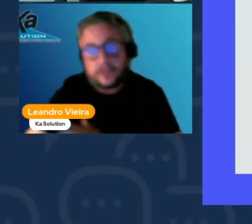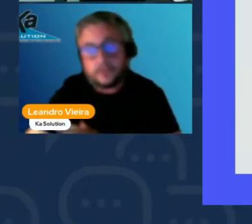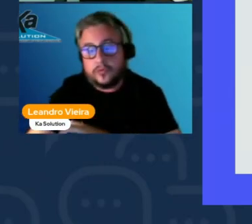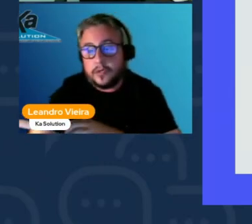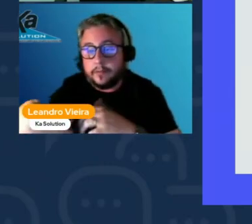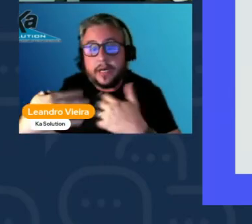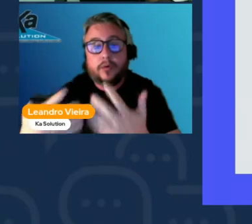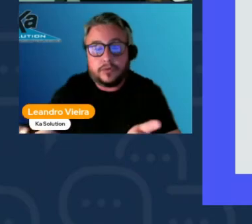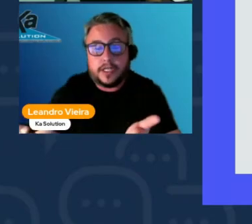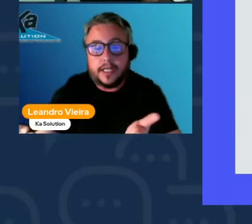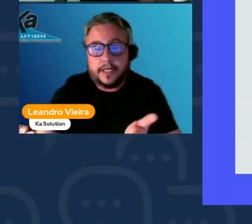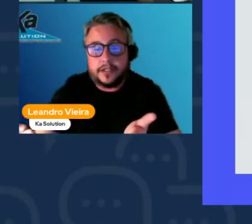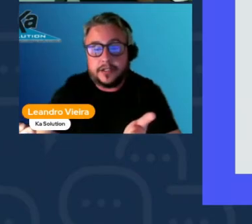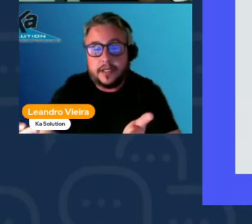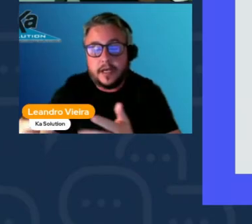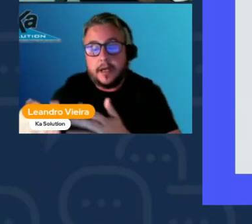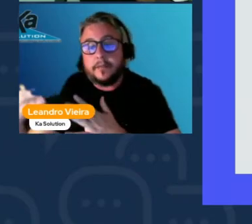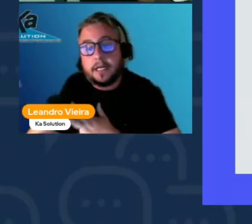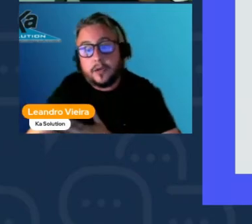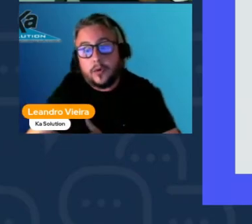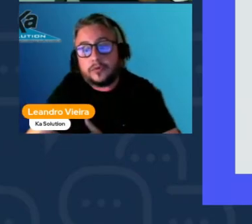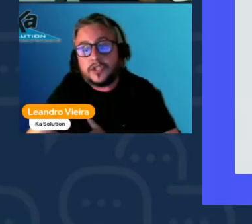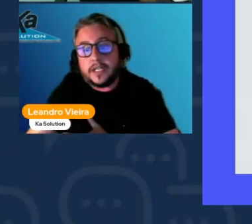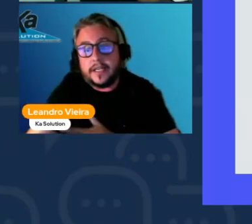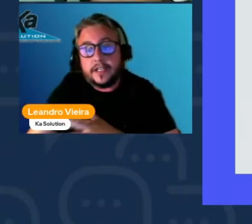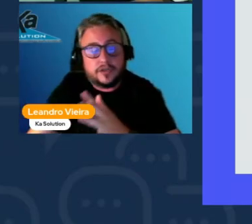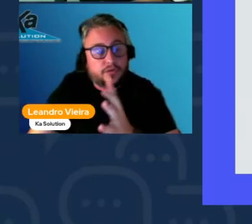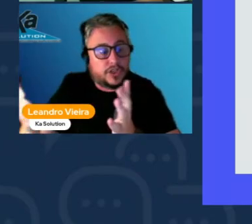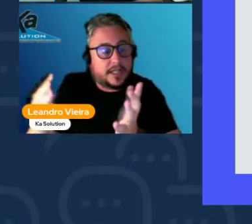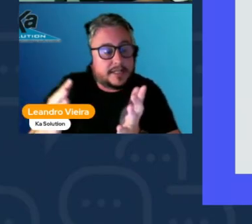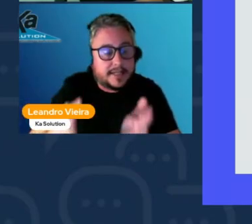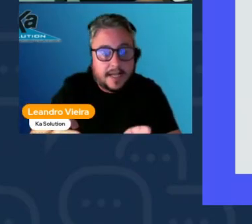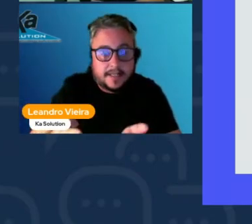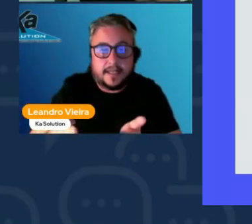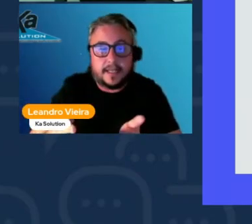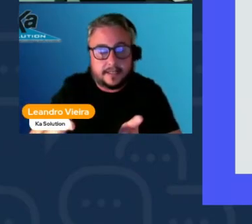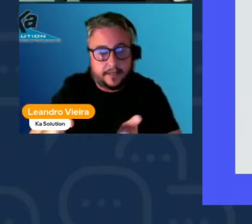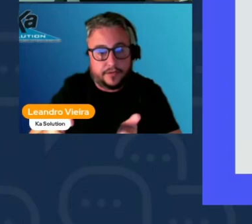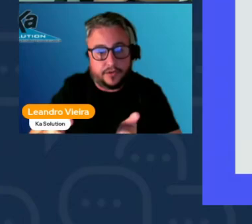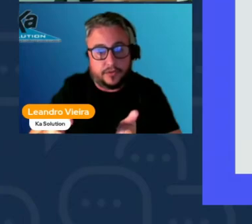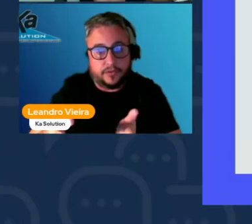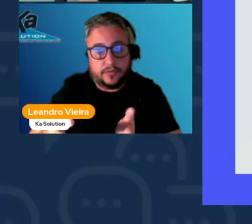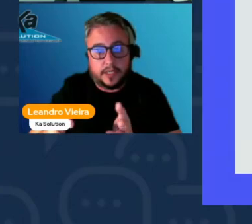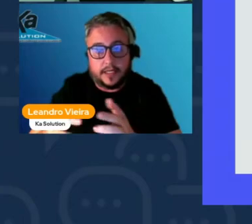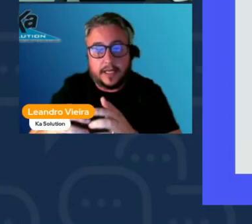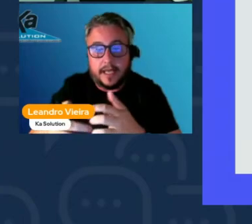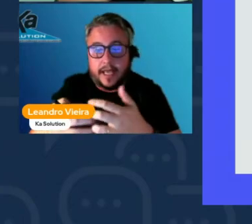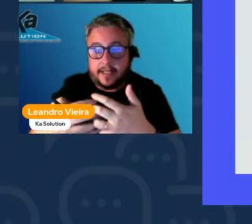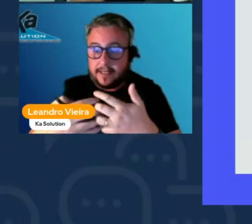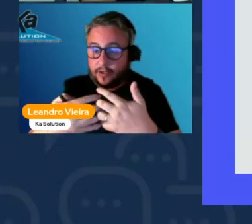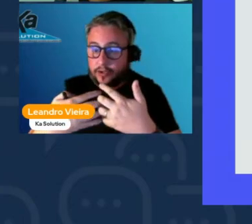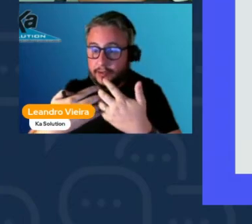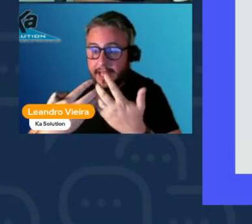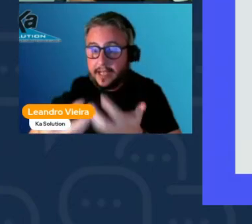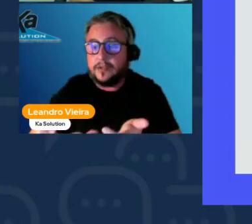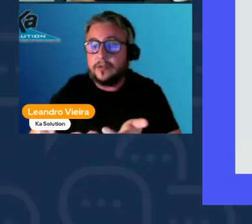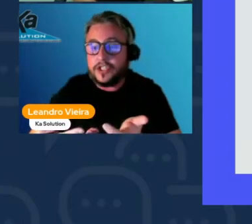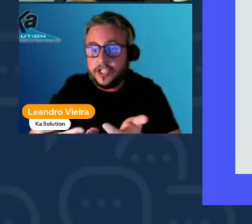essa infraestrutura para outros clientes, para que outros clientes utilizassem essa infraestrutura,